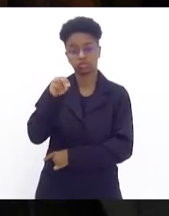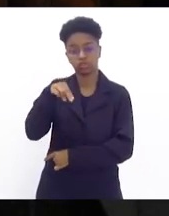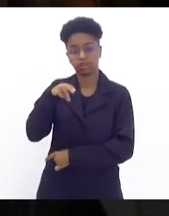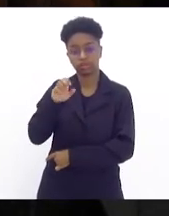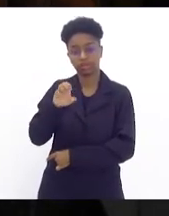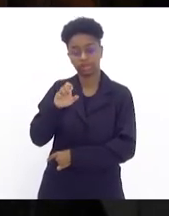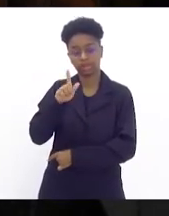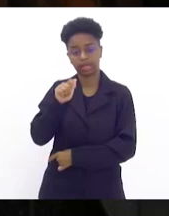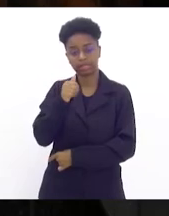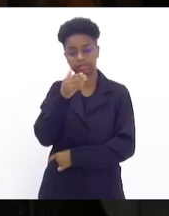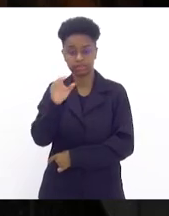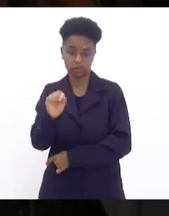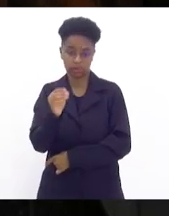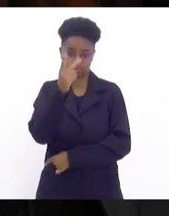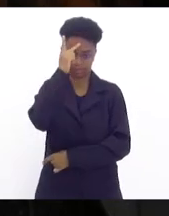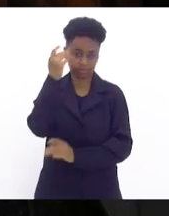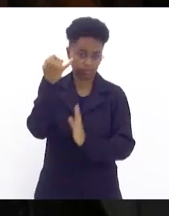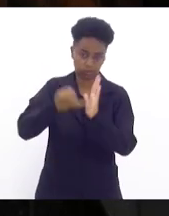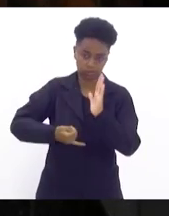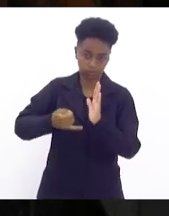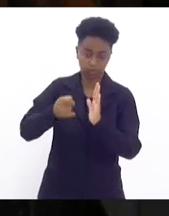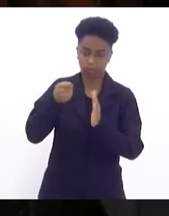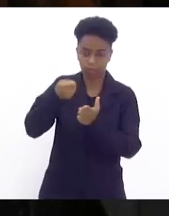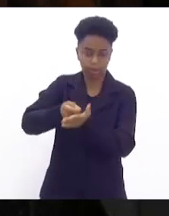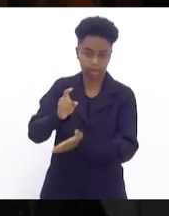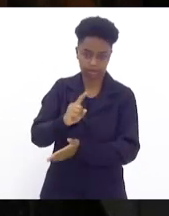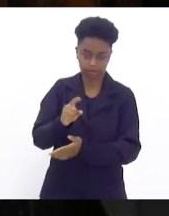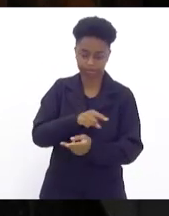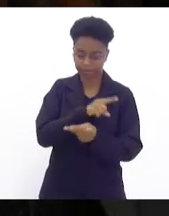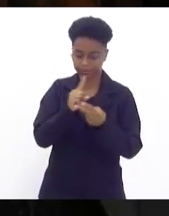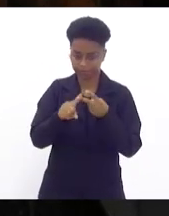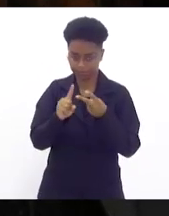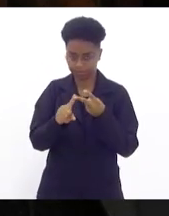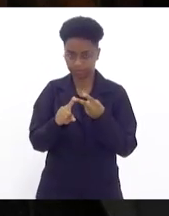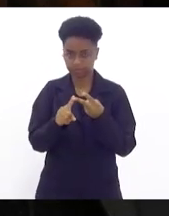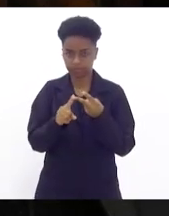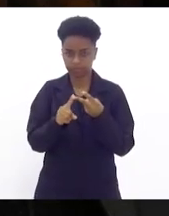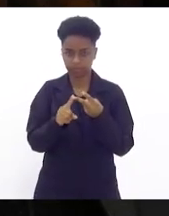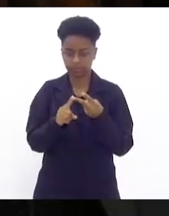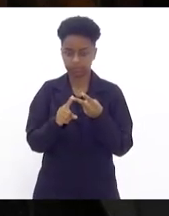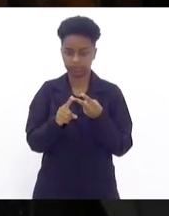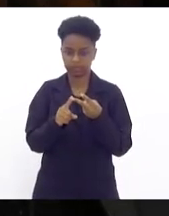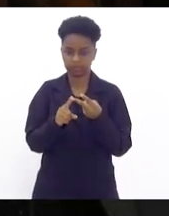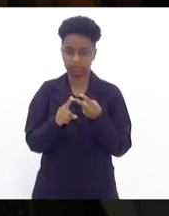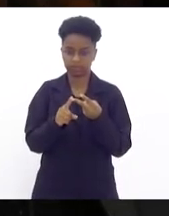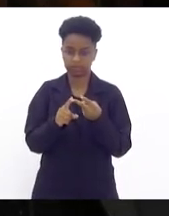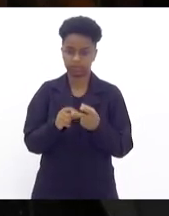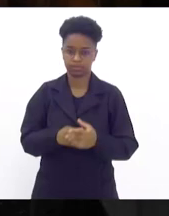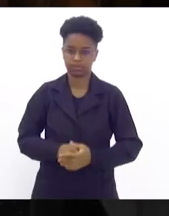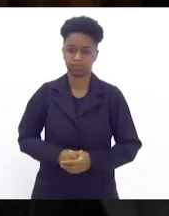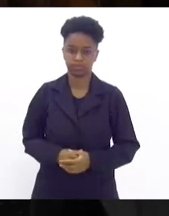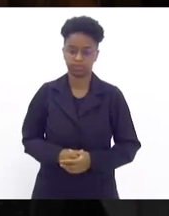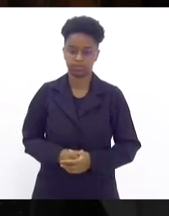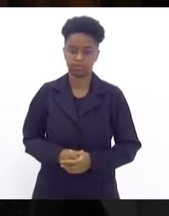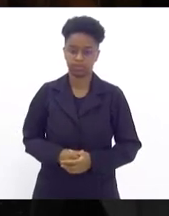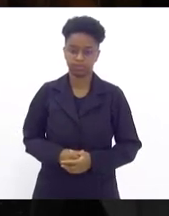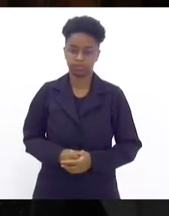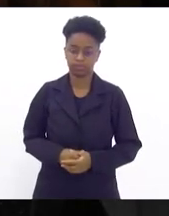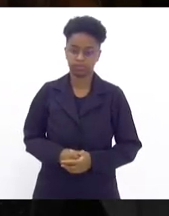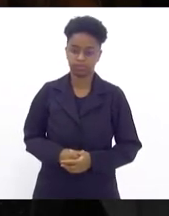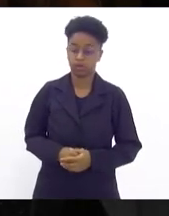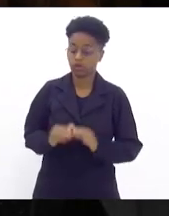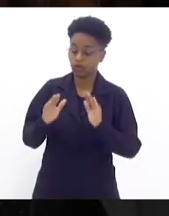sonegadores Quanto mais a segunda seria trabalhar para